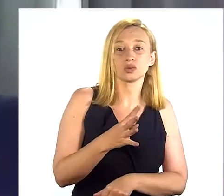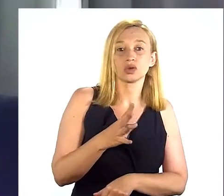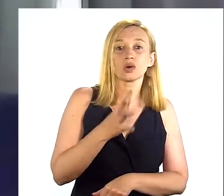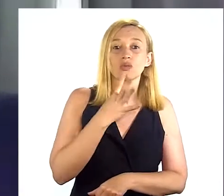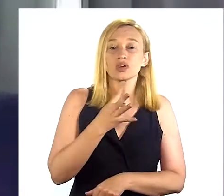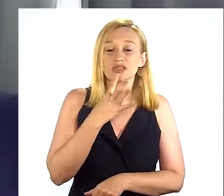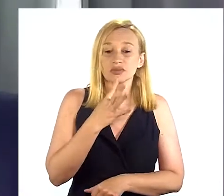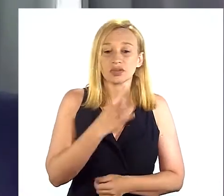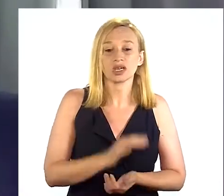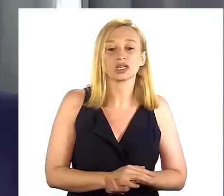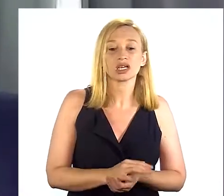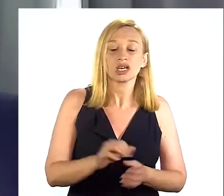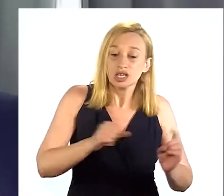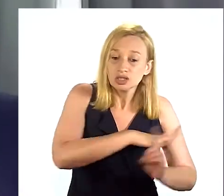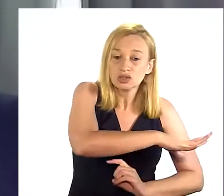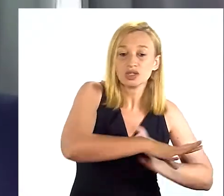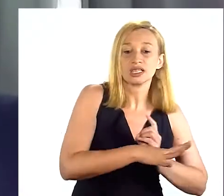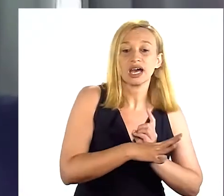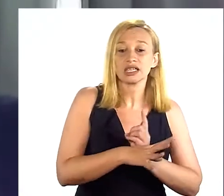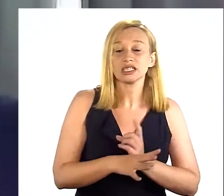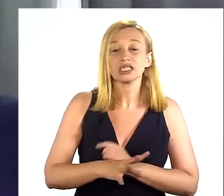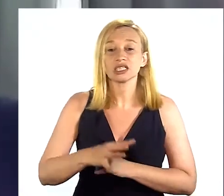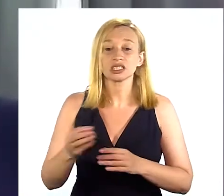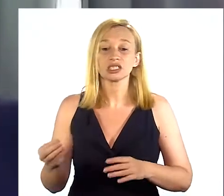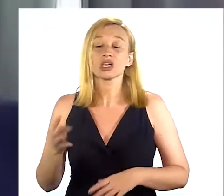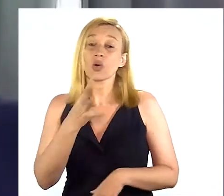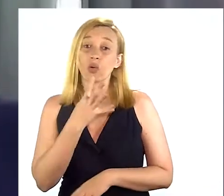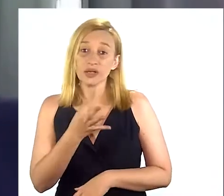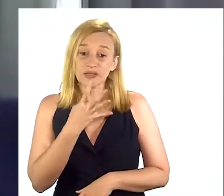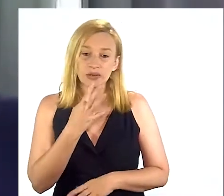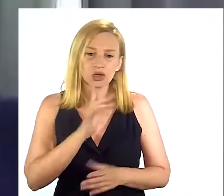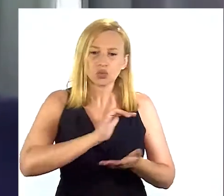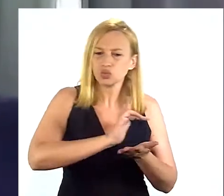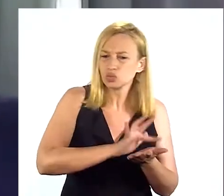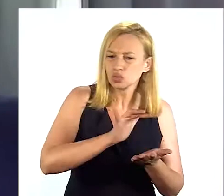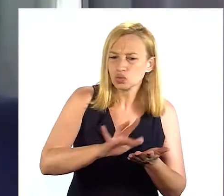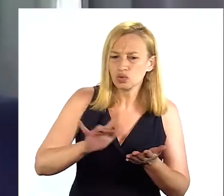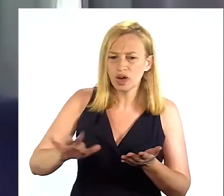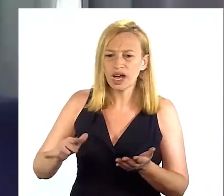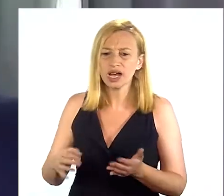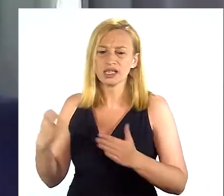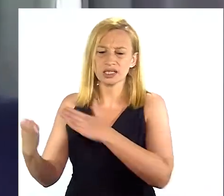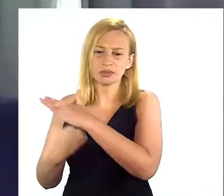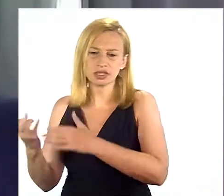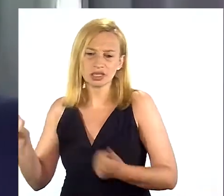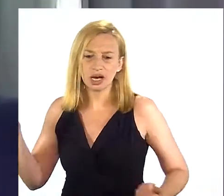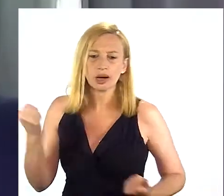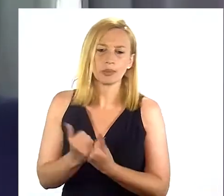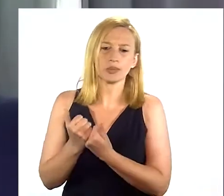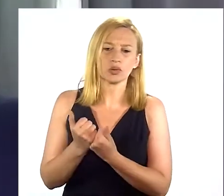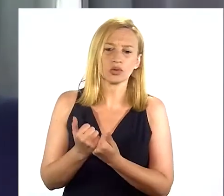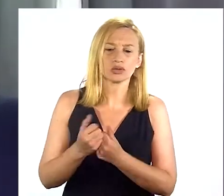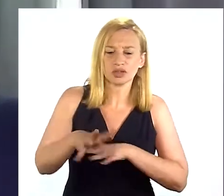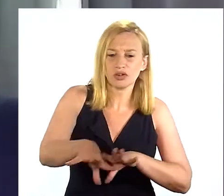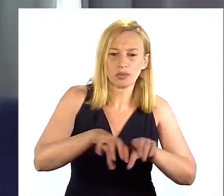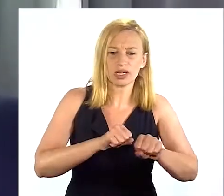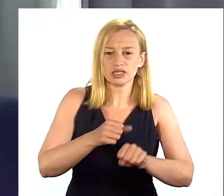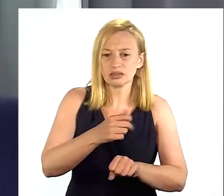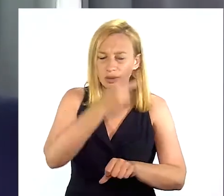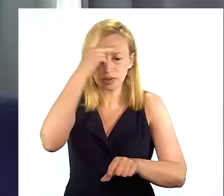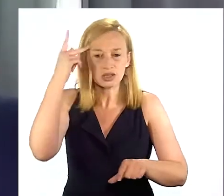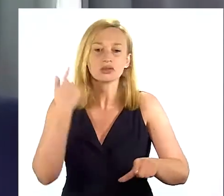e estamos exatamente na sociedade do conhecimento. Então, com todas essas entidades dando suporte na formação